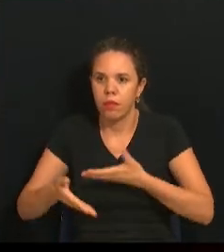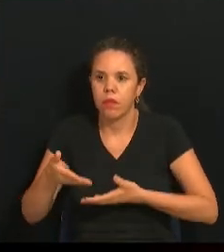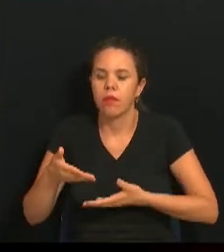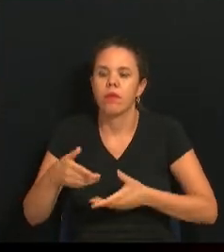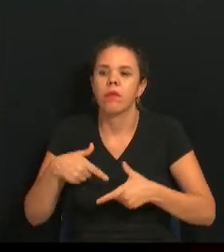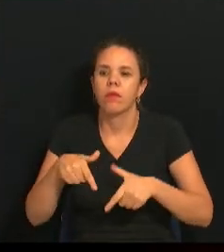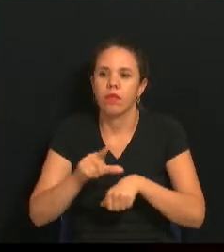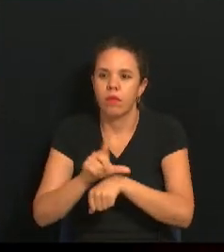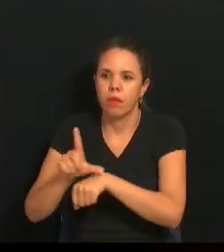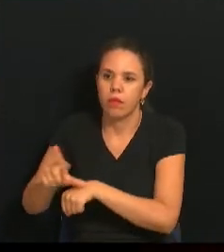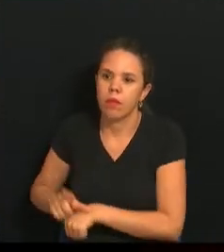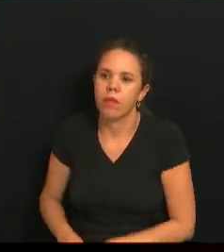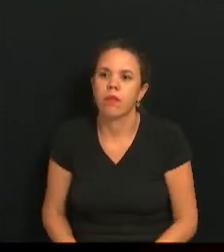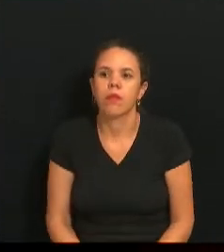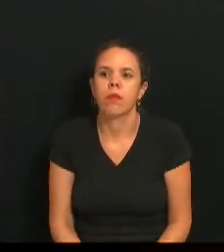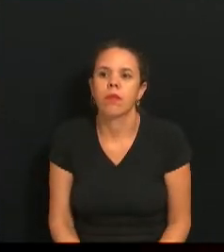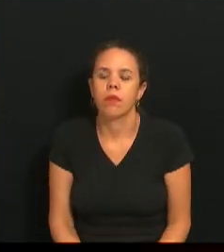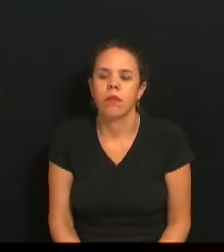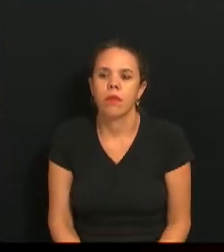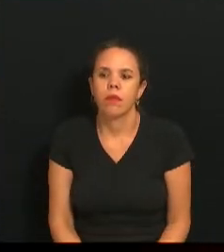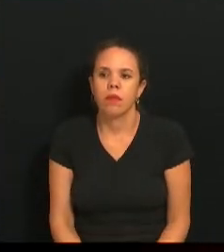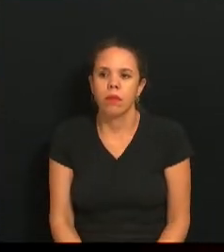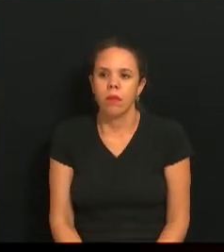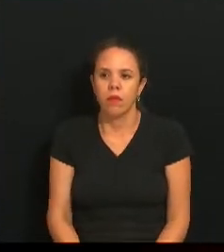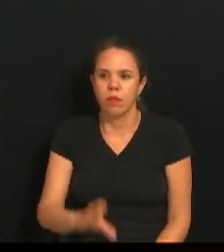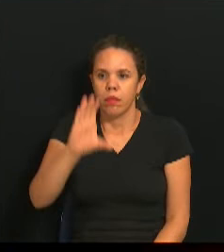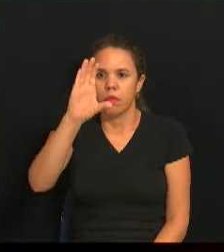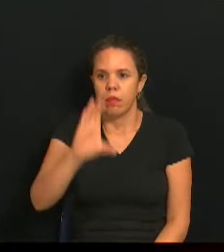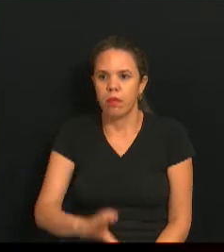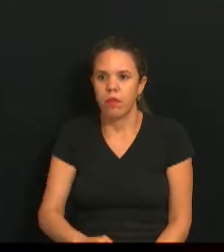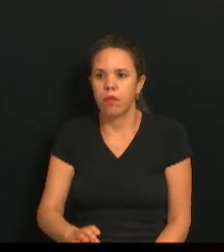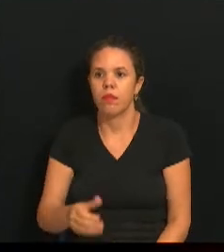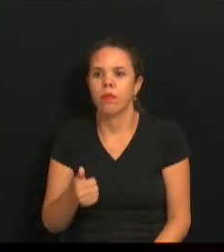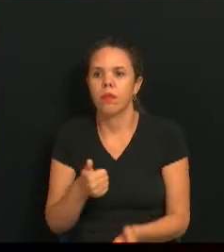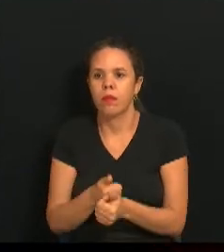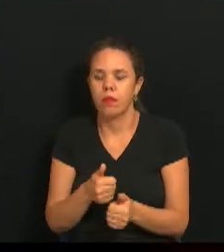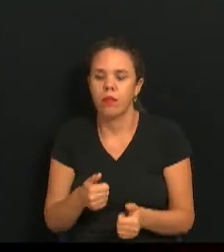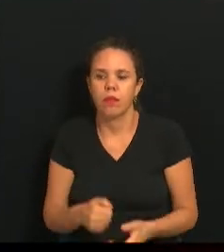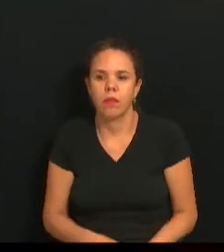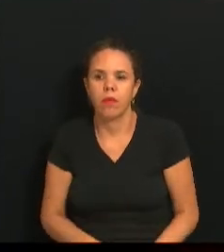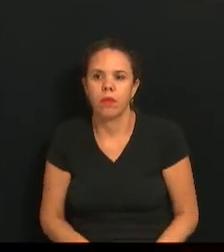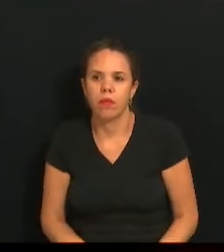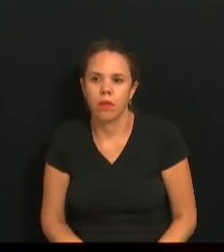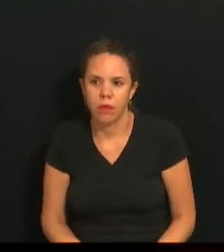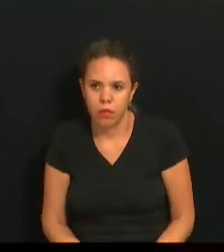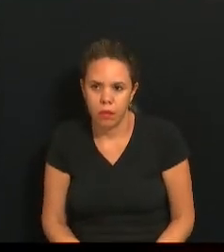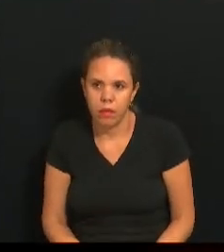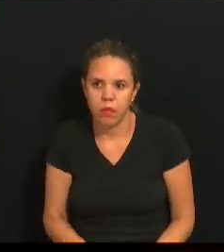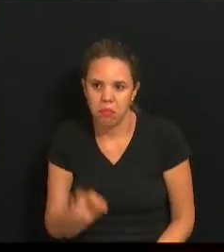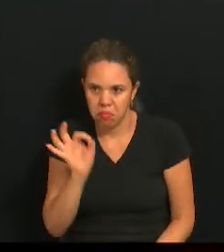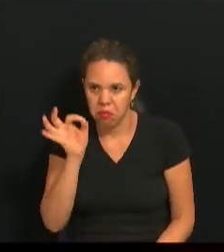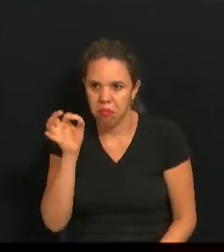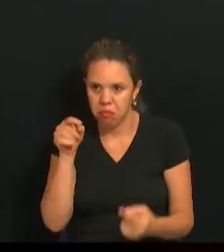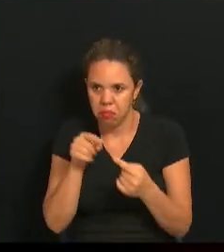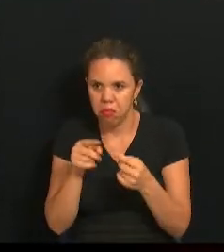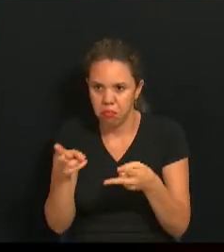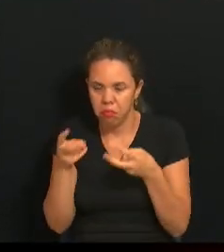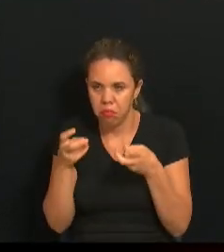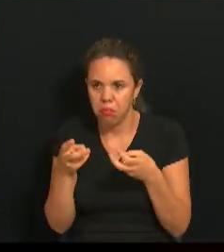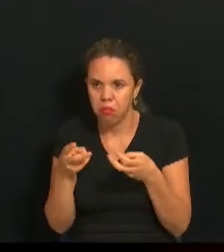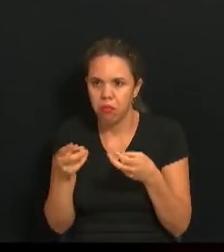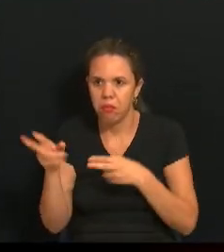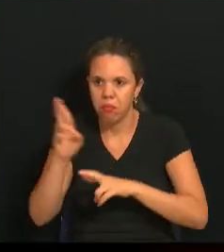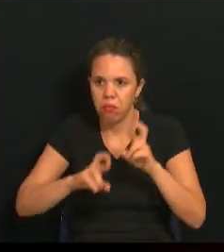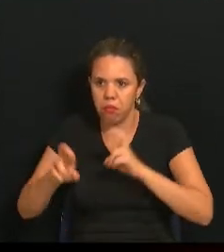atividades e os cidadãos que moram próximos a elas. Então, me faz todo sentido a percepção de uma análise